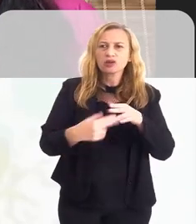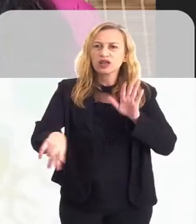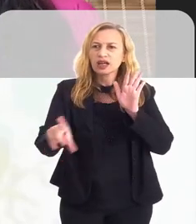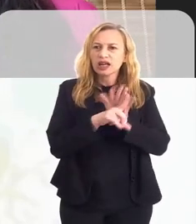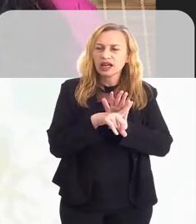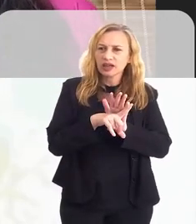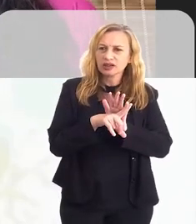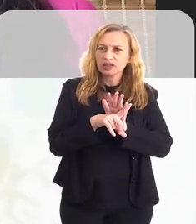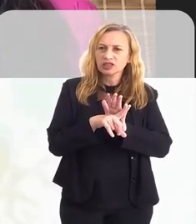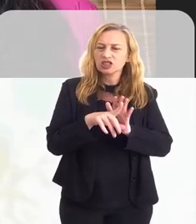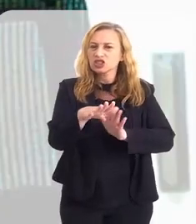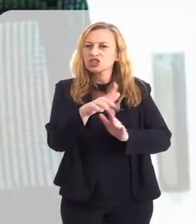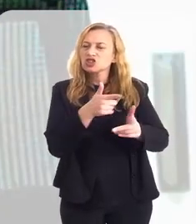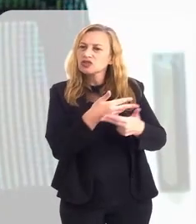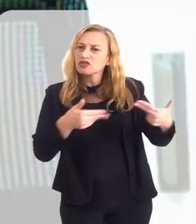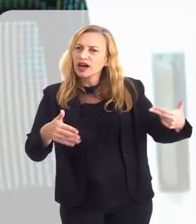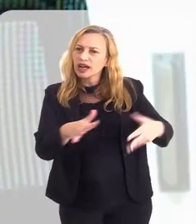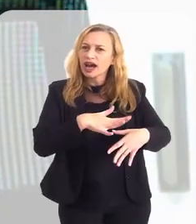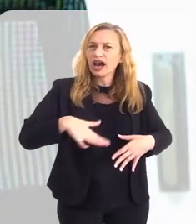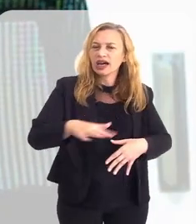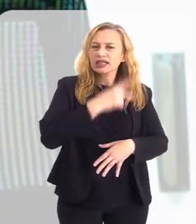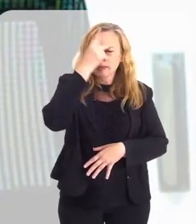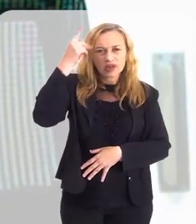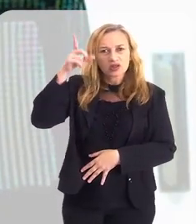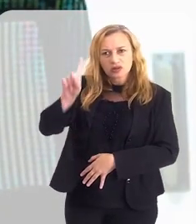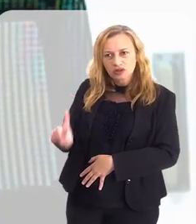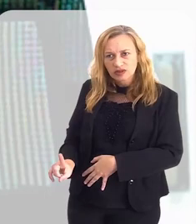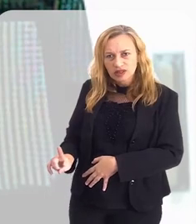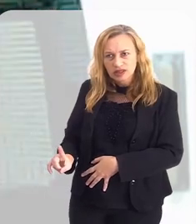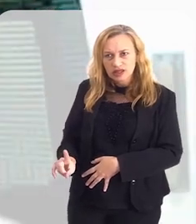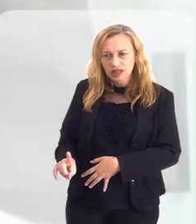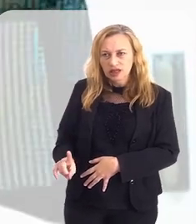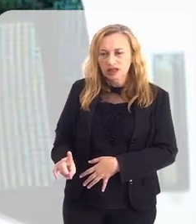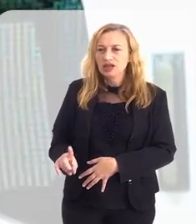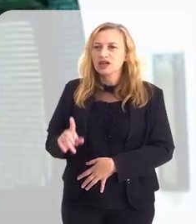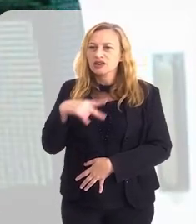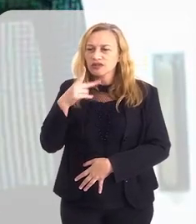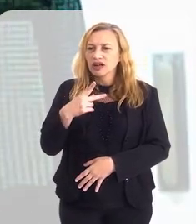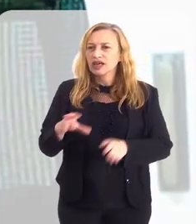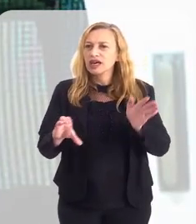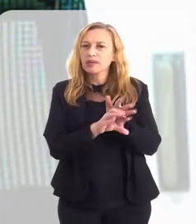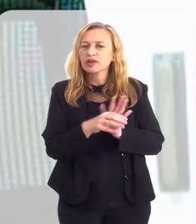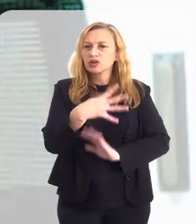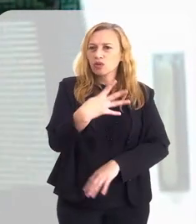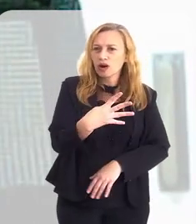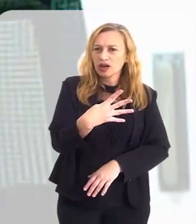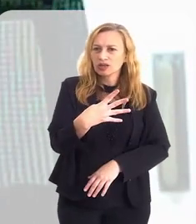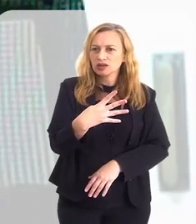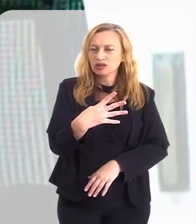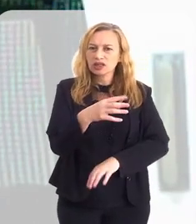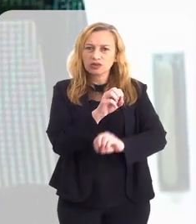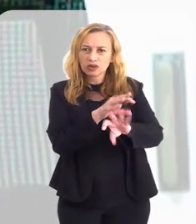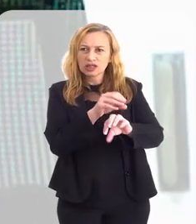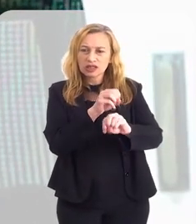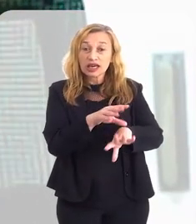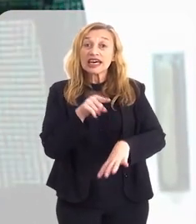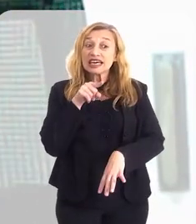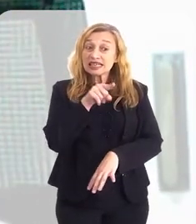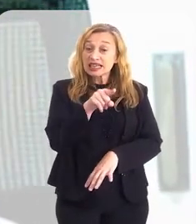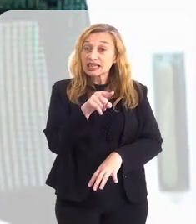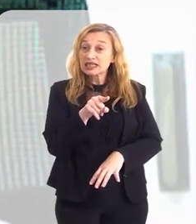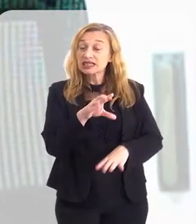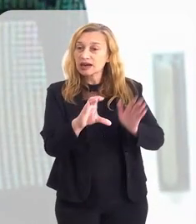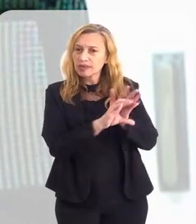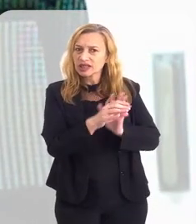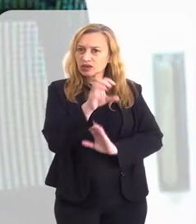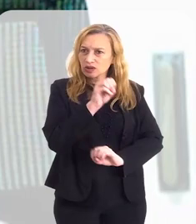reúne previsões das mais diversas áreas da vida da pessoa com deficiência. E destaco aqui o capítulo 4, que é o capítulo da educação. E